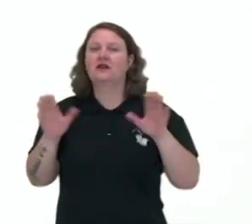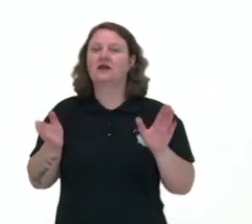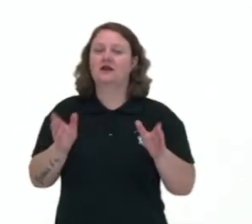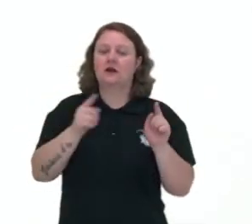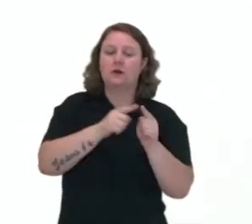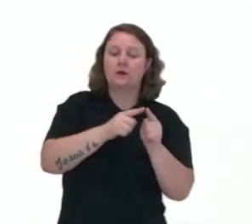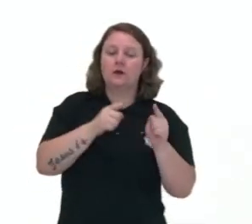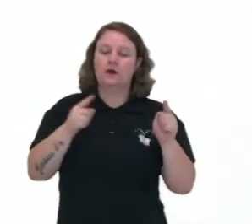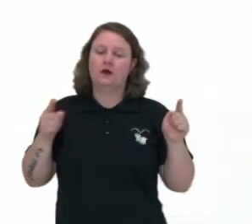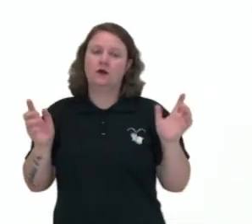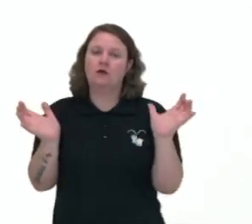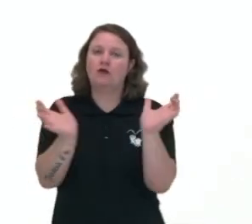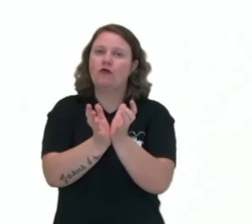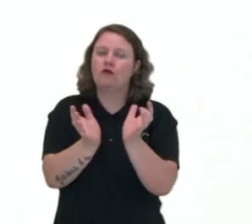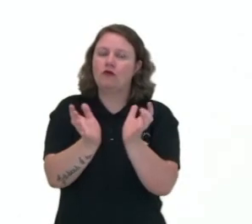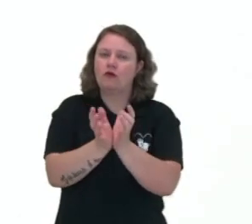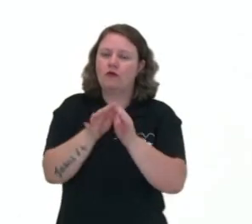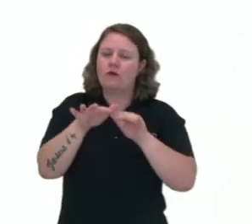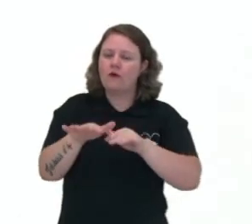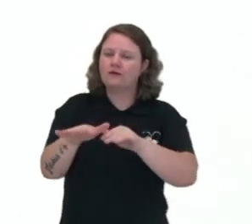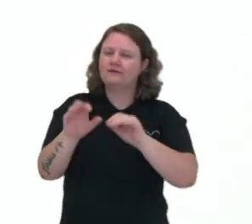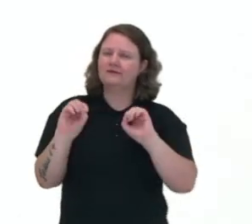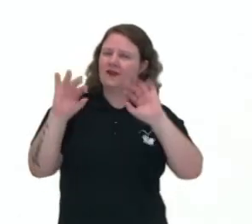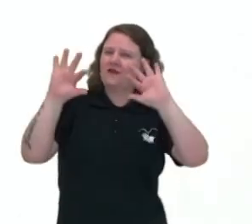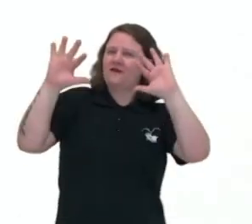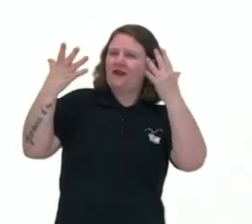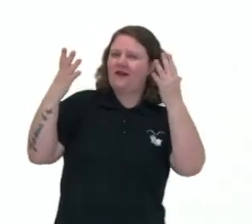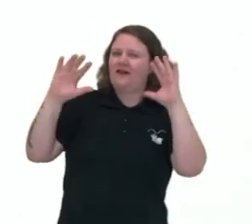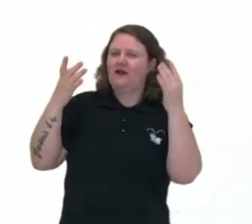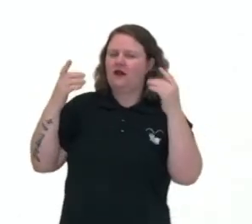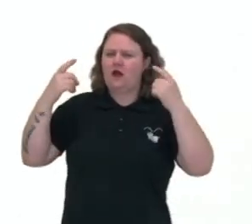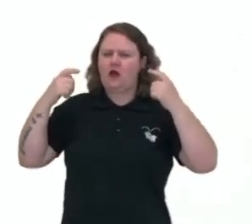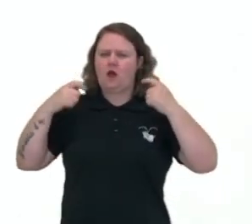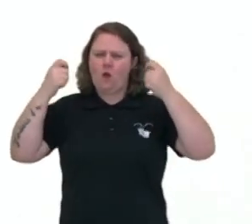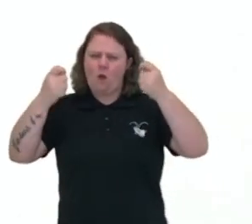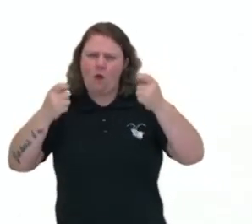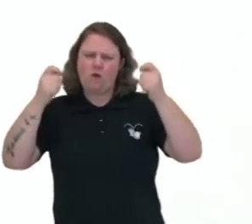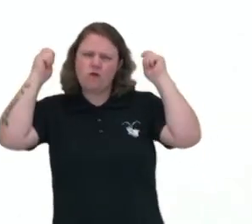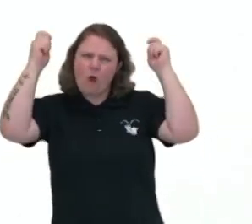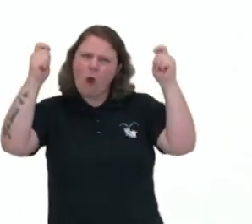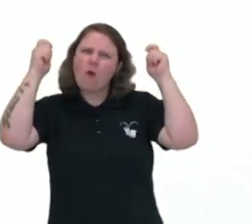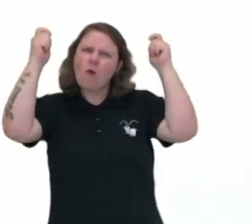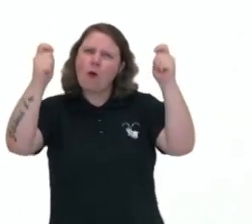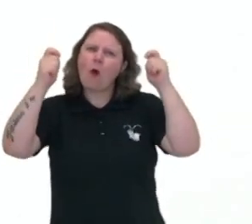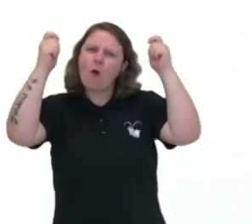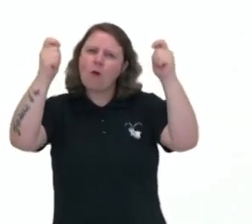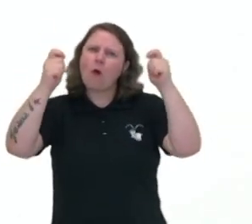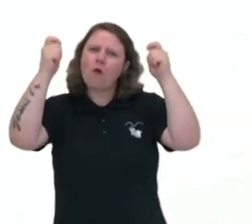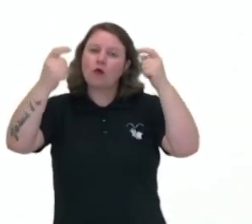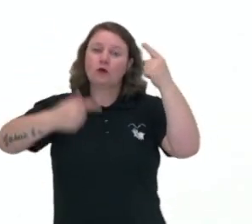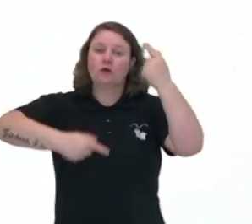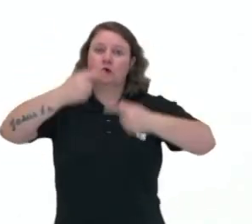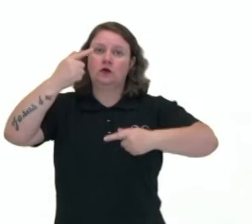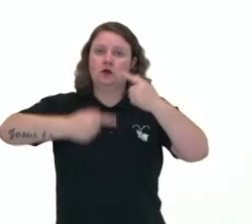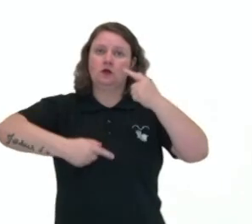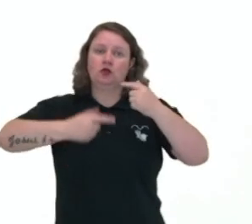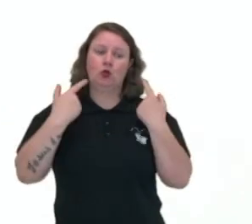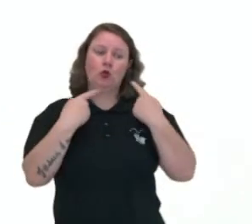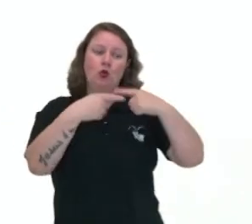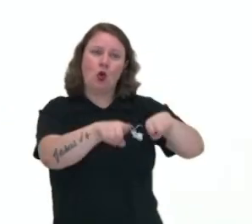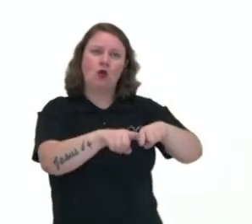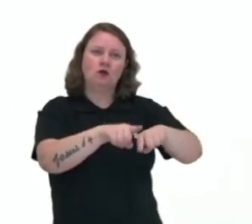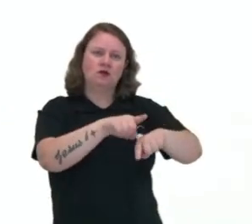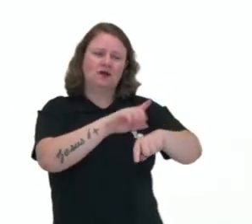período, grupo faz da festividade um ato político ao enfrentar o racismo. Aqui nós temos um